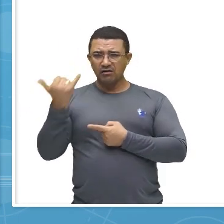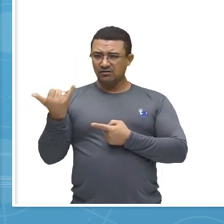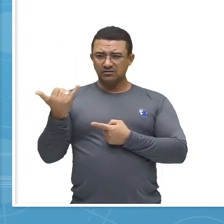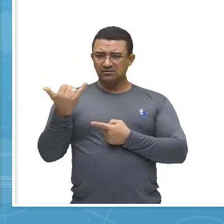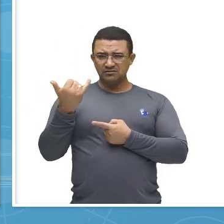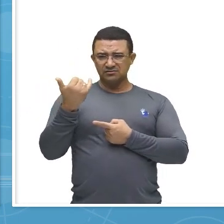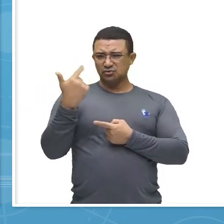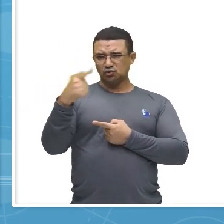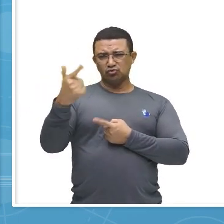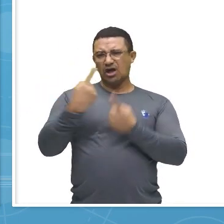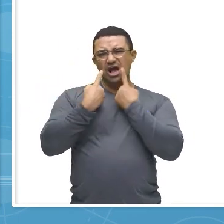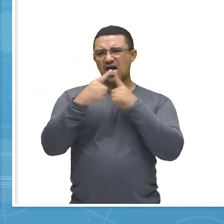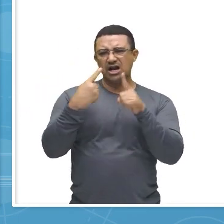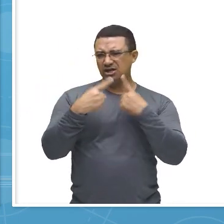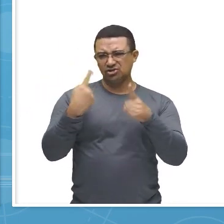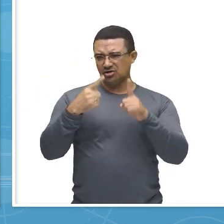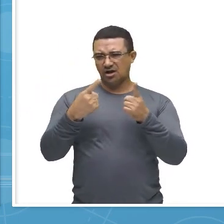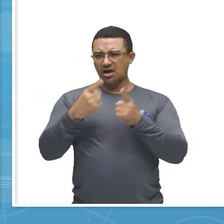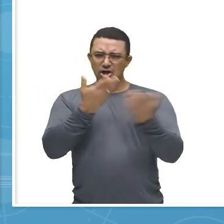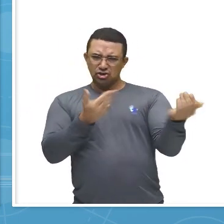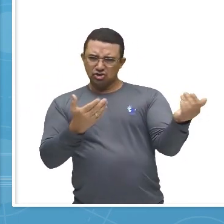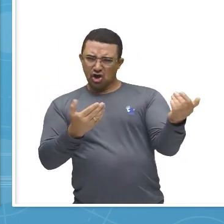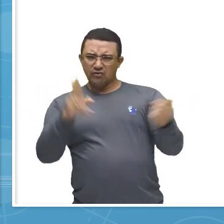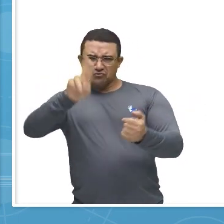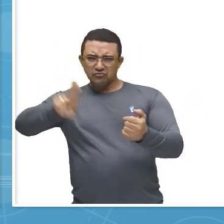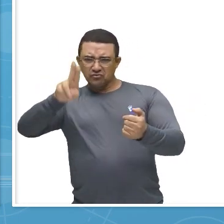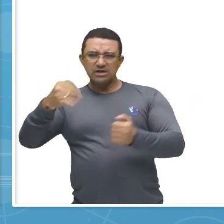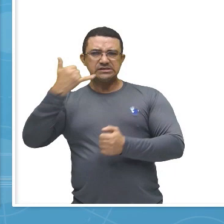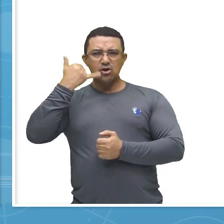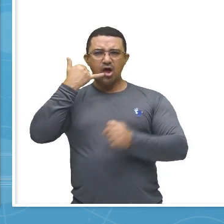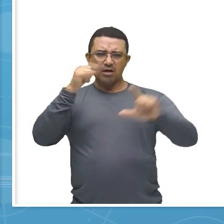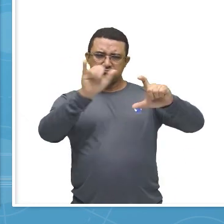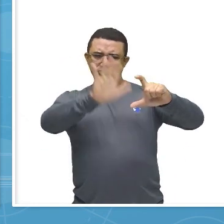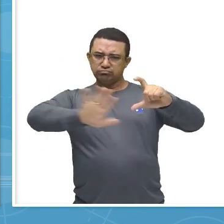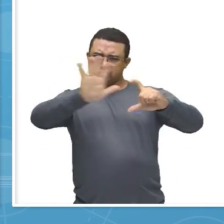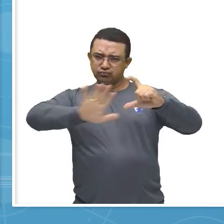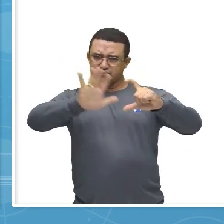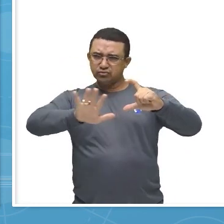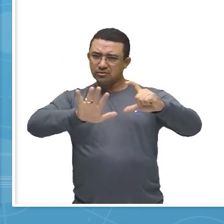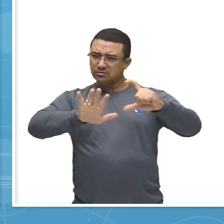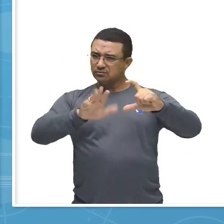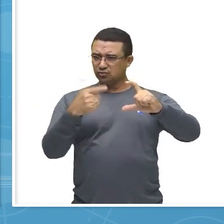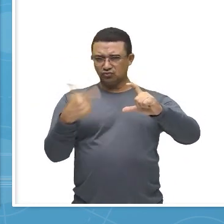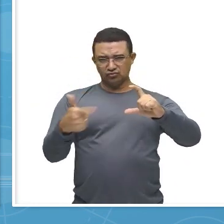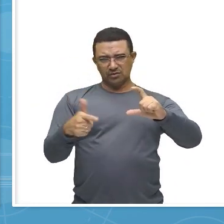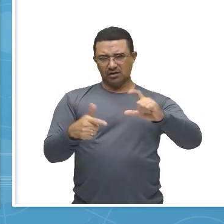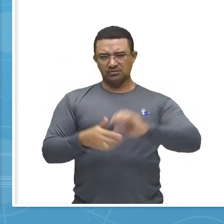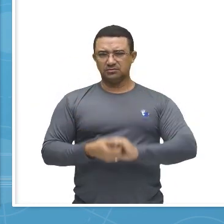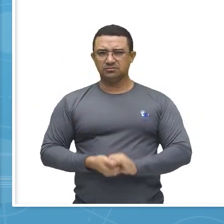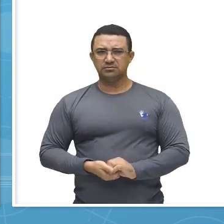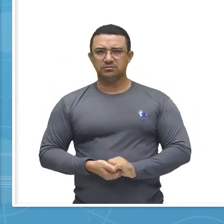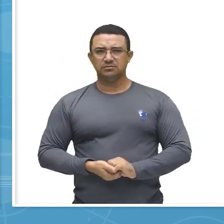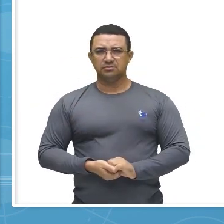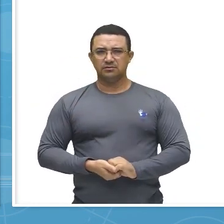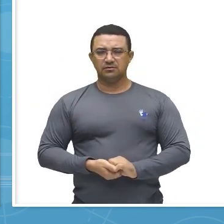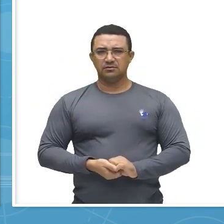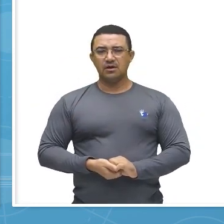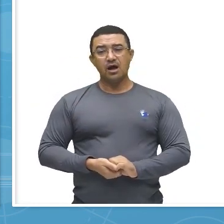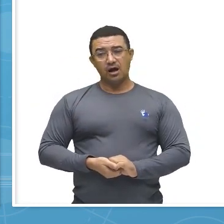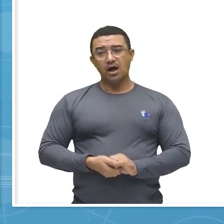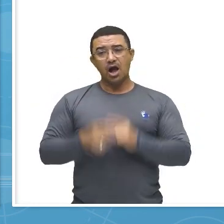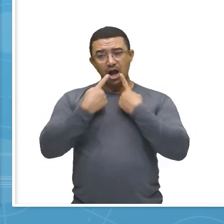crítica alguma que a jovem utilizando o celular nessa charge aqui, não é isso? Muito bem. A crítica aqui é com o